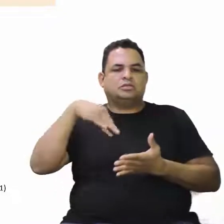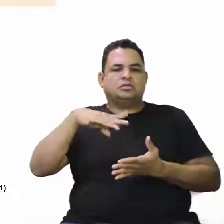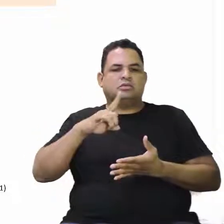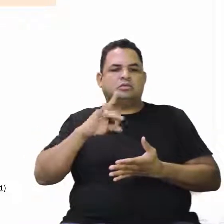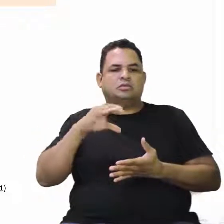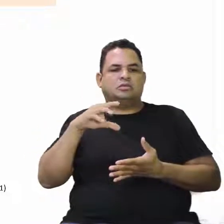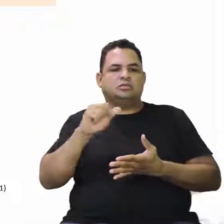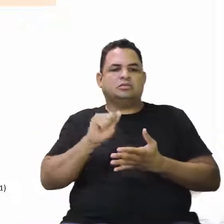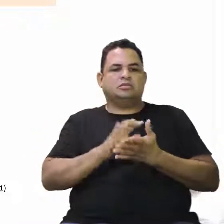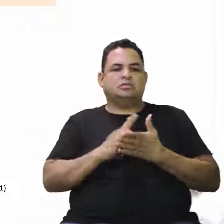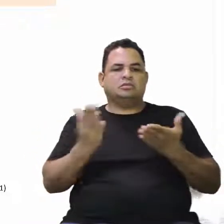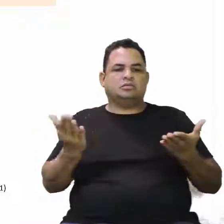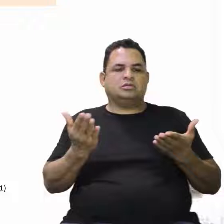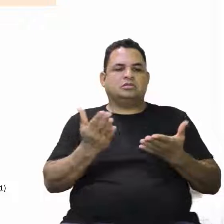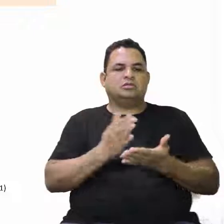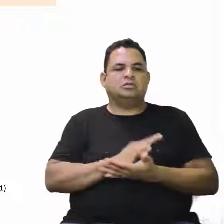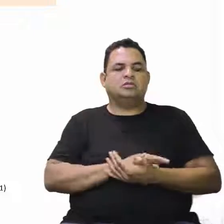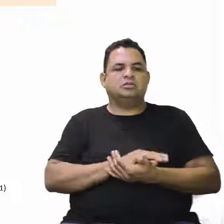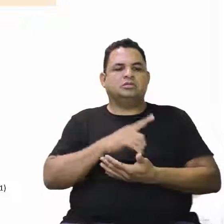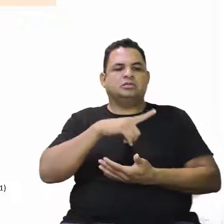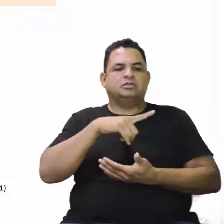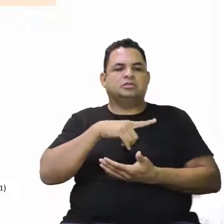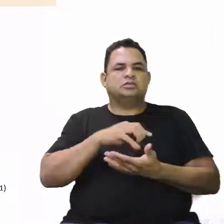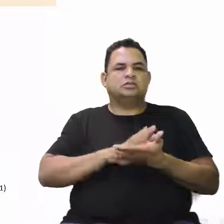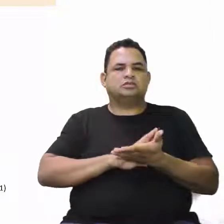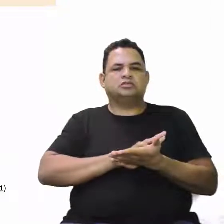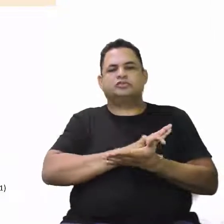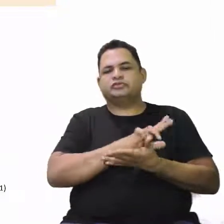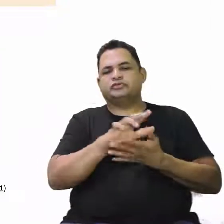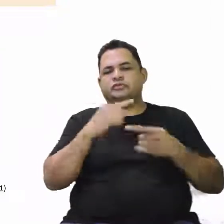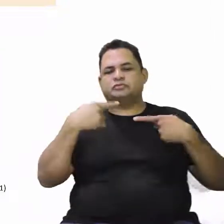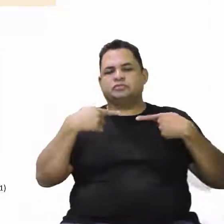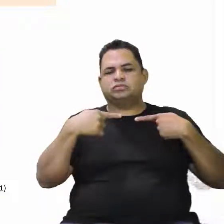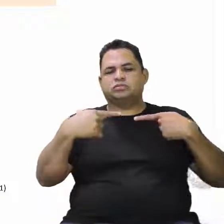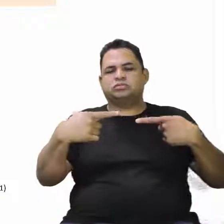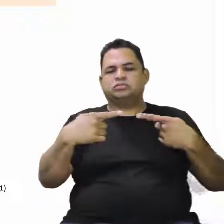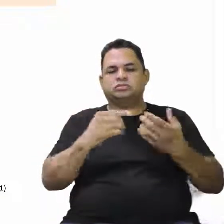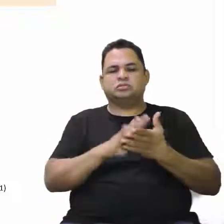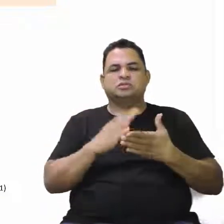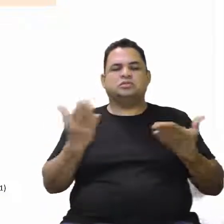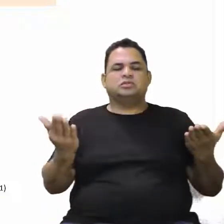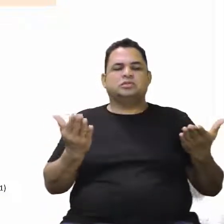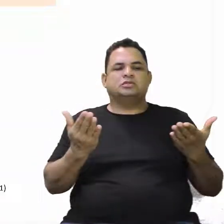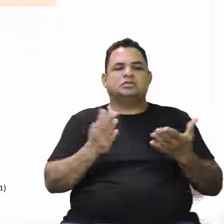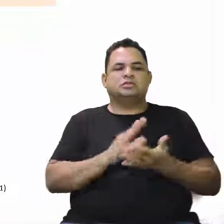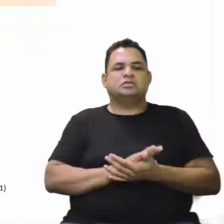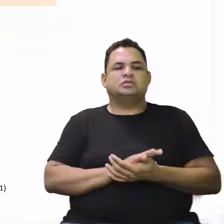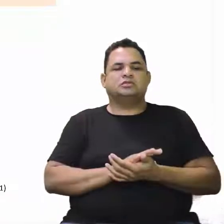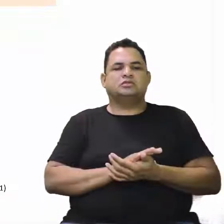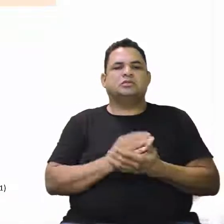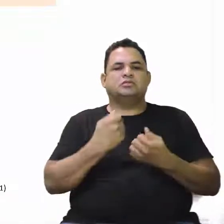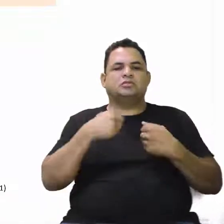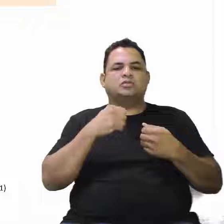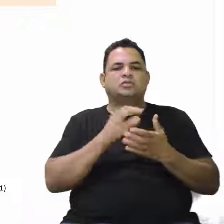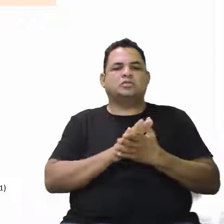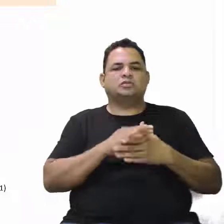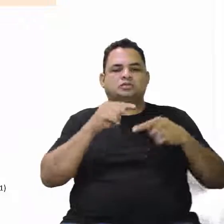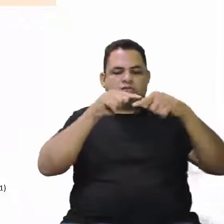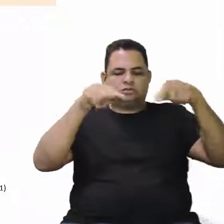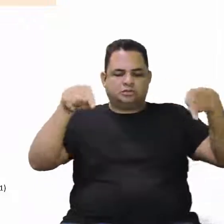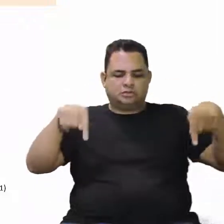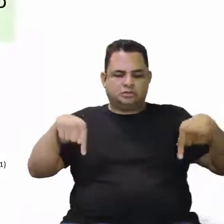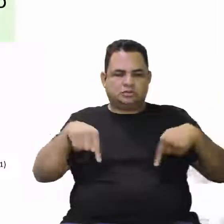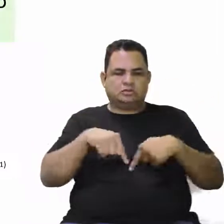Rondônia, ela teve vários conflitos também em relação à posse territorial com a